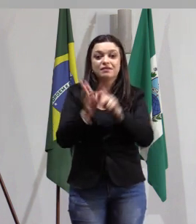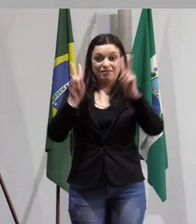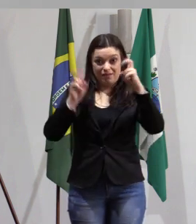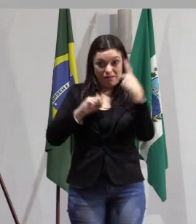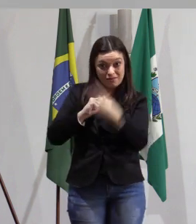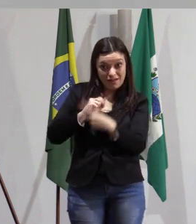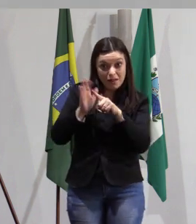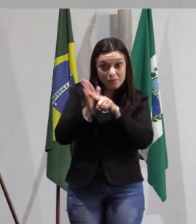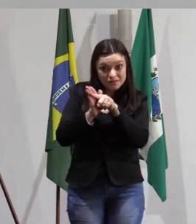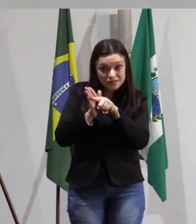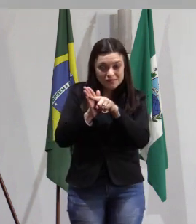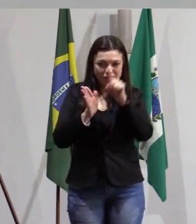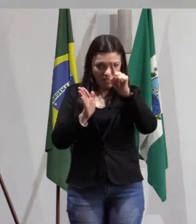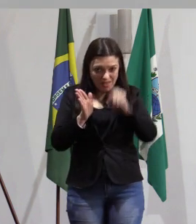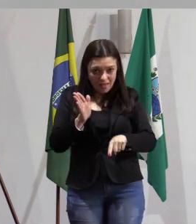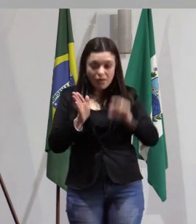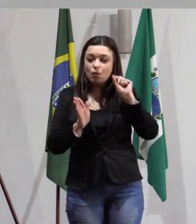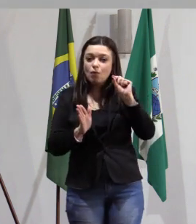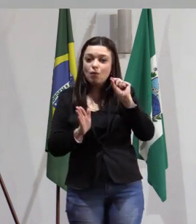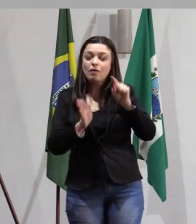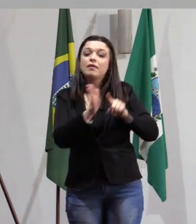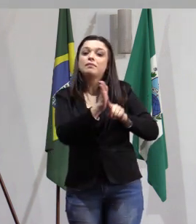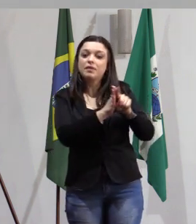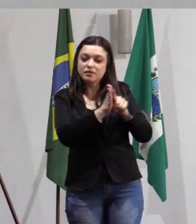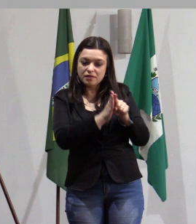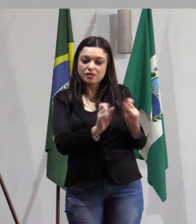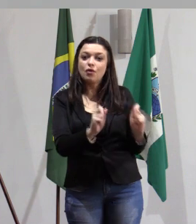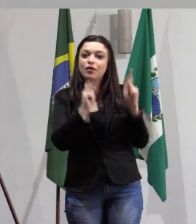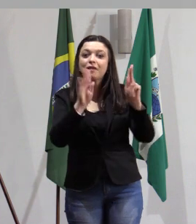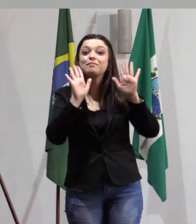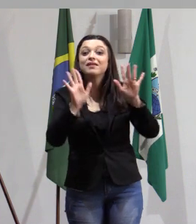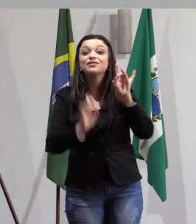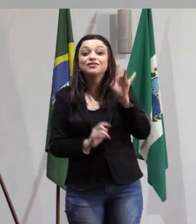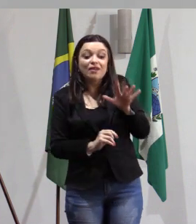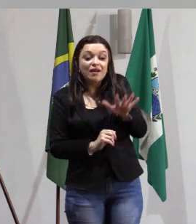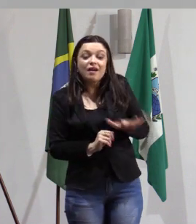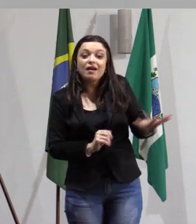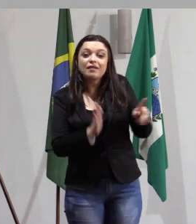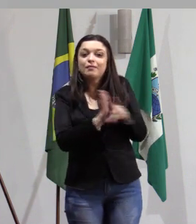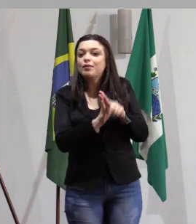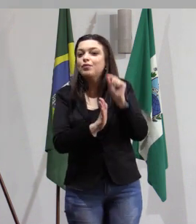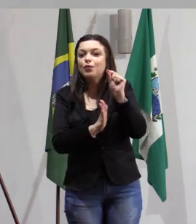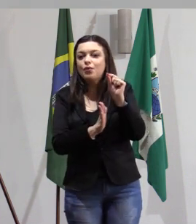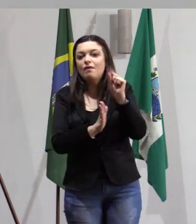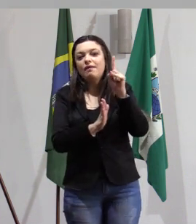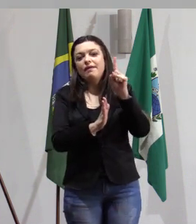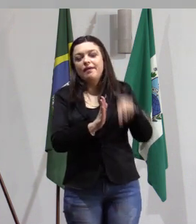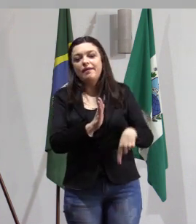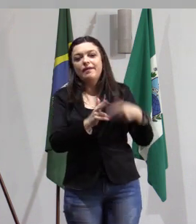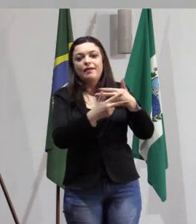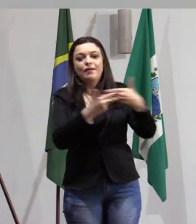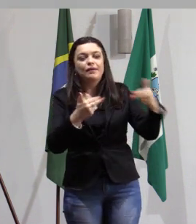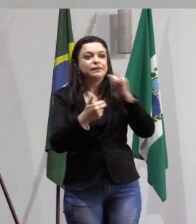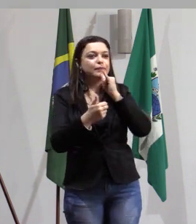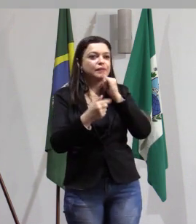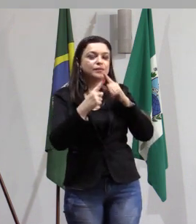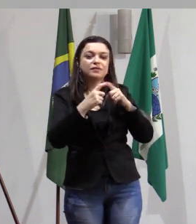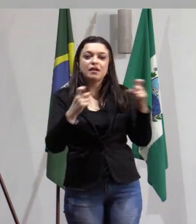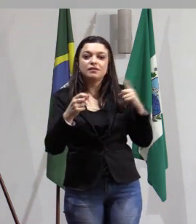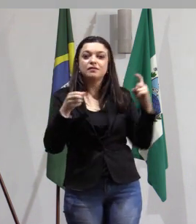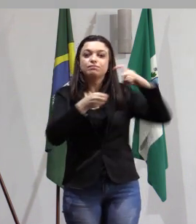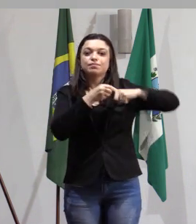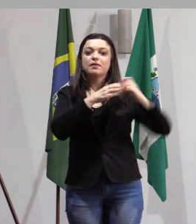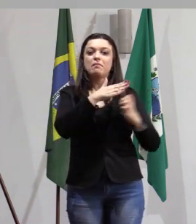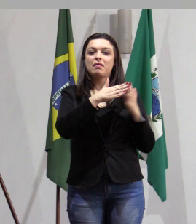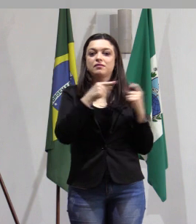nessa proposta, é sobretudo a pesquisa daquelas áreas que têm uma potencialidade de vinculação com o setor produtivo.